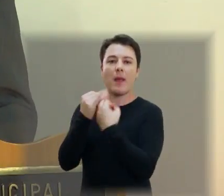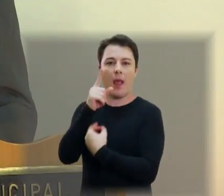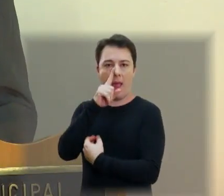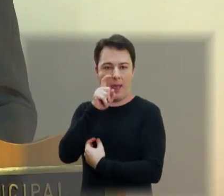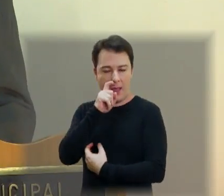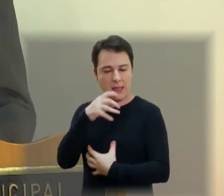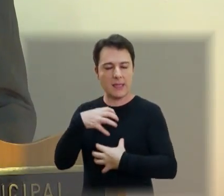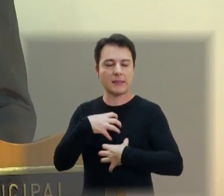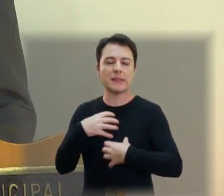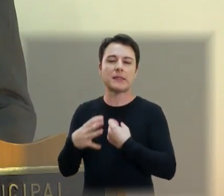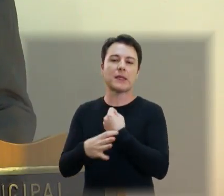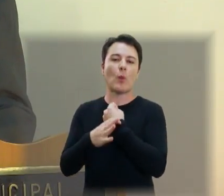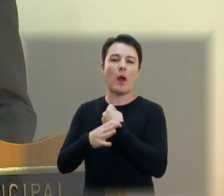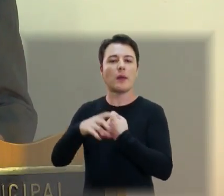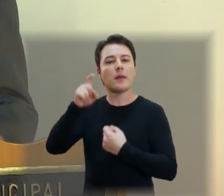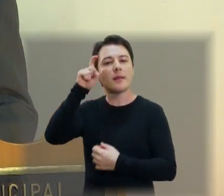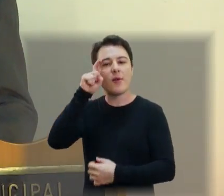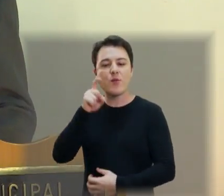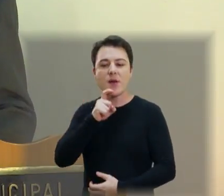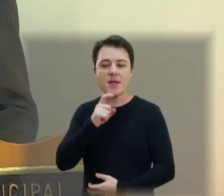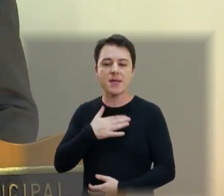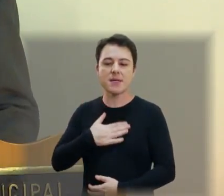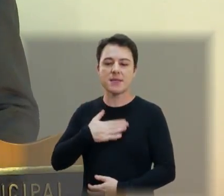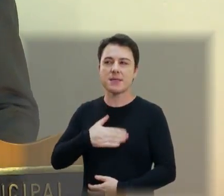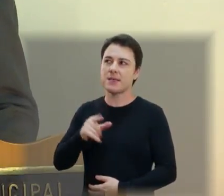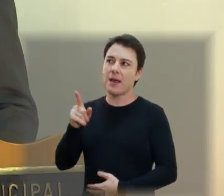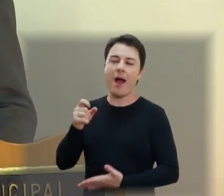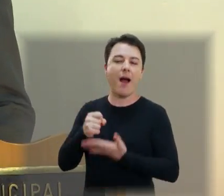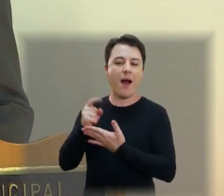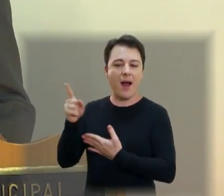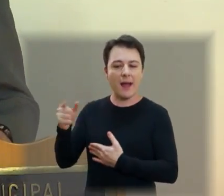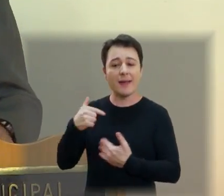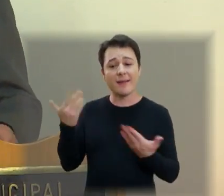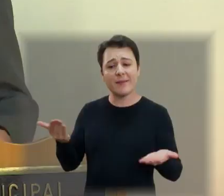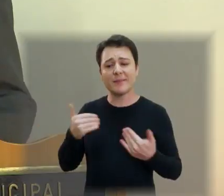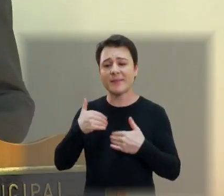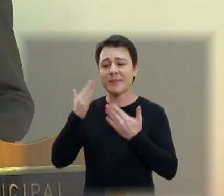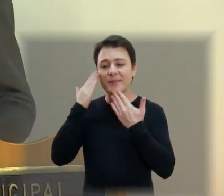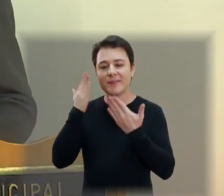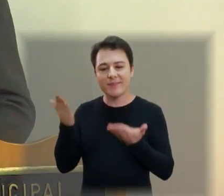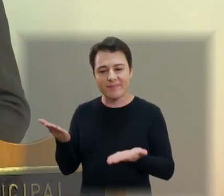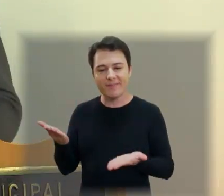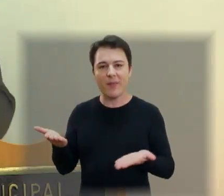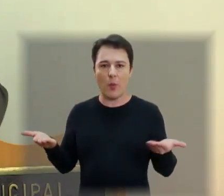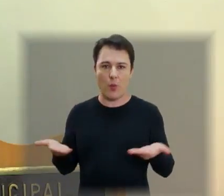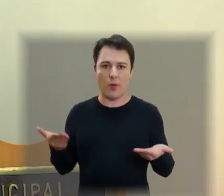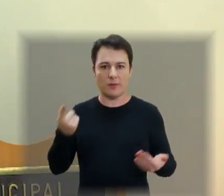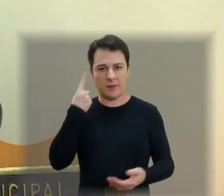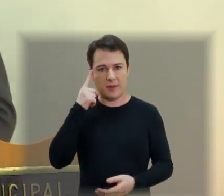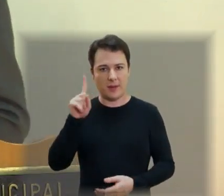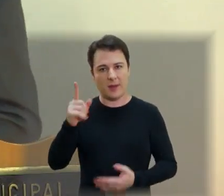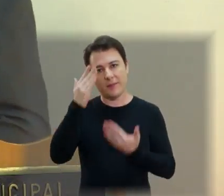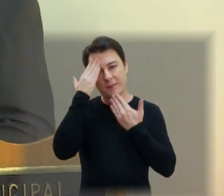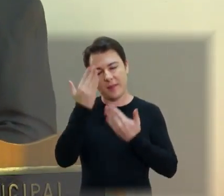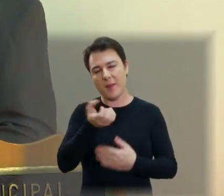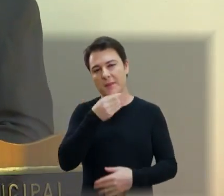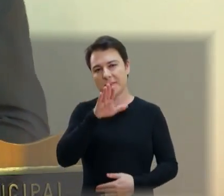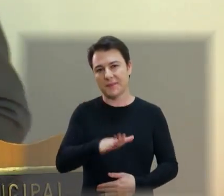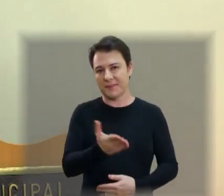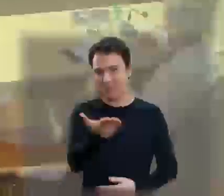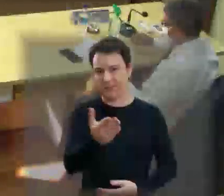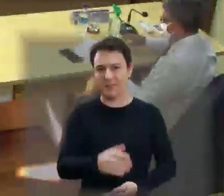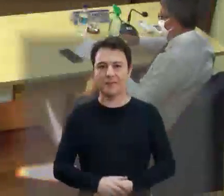educação próxima onde possa levar os seus filhos. Então é isso, eu agradeço mais esse dia. Obrigado e boa tarde a